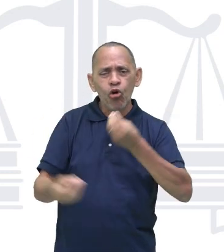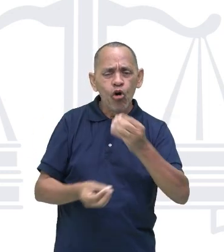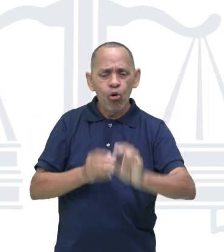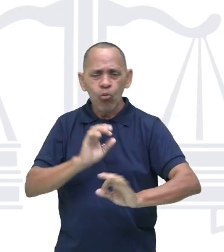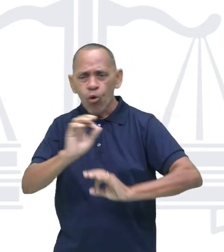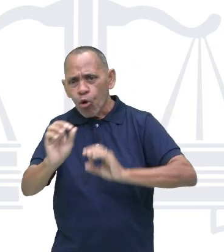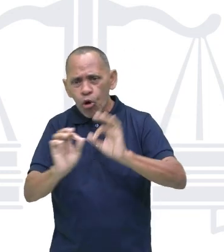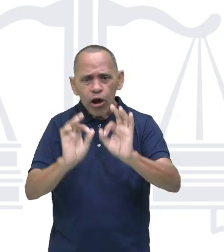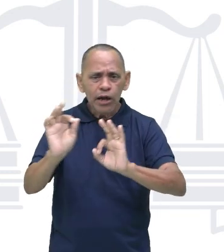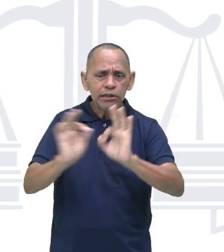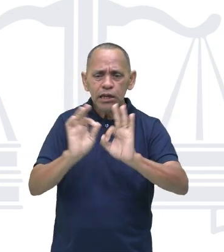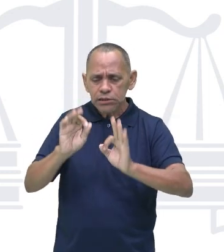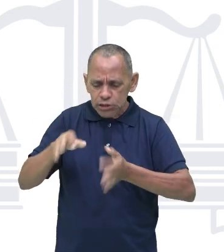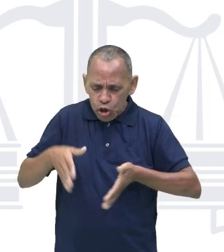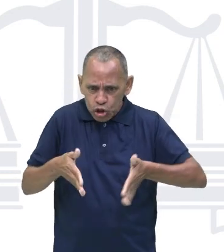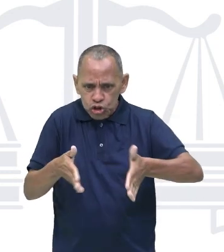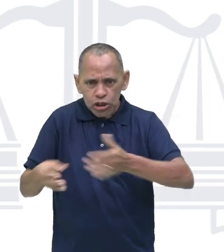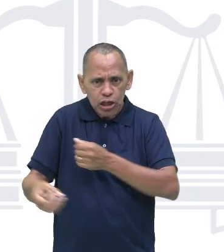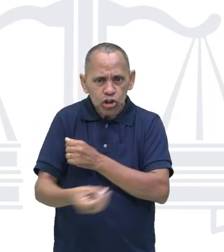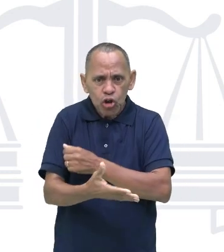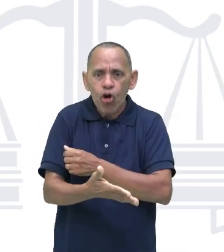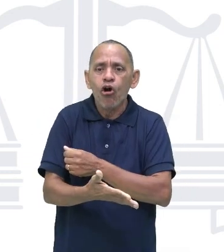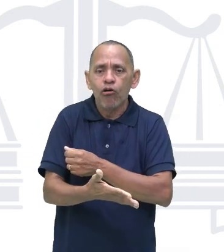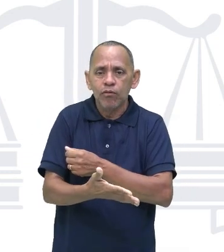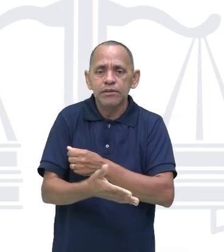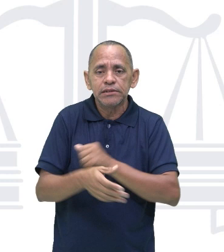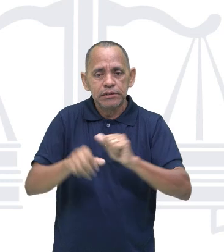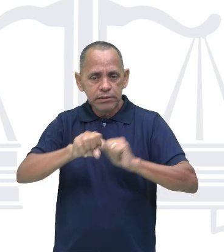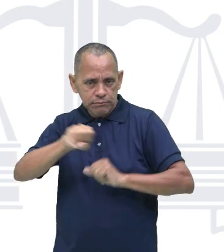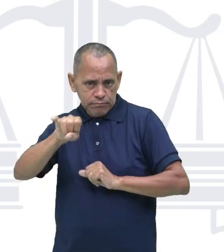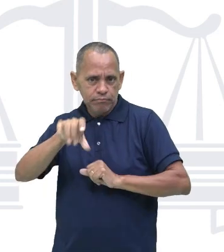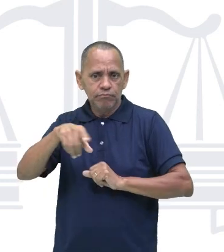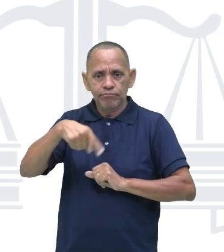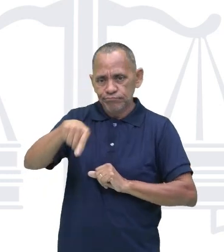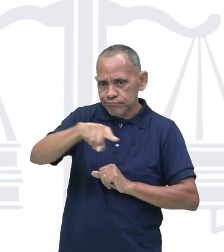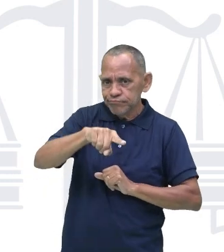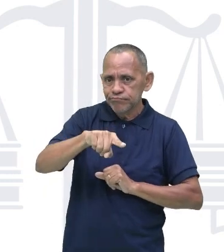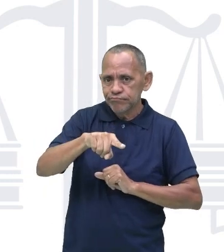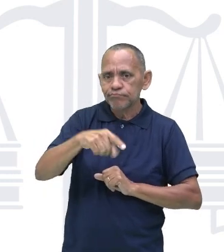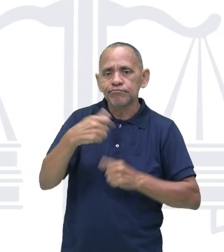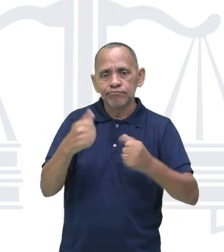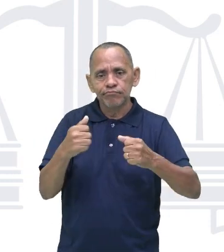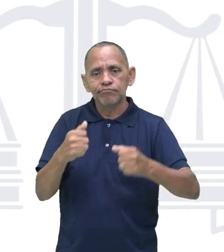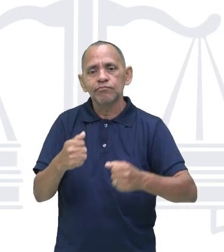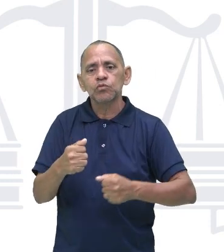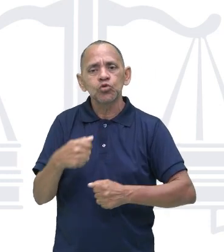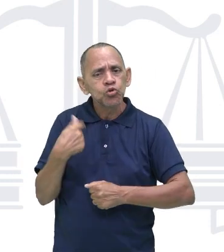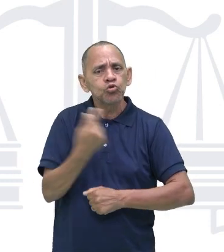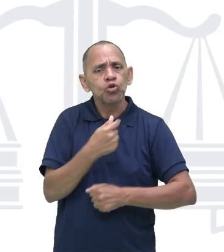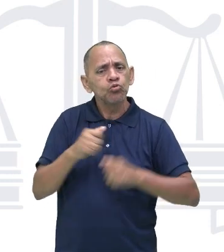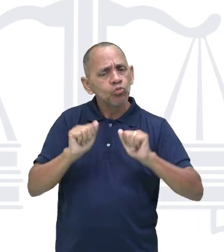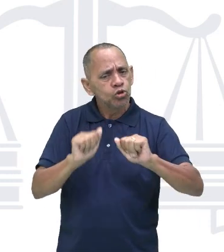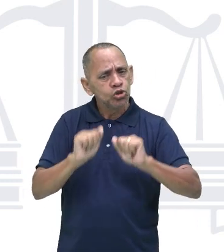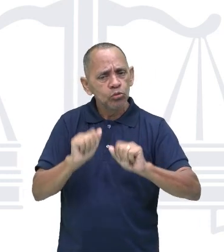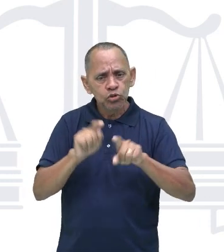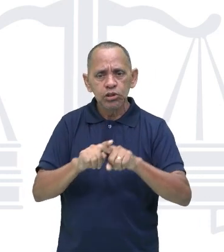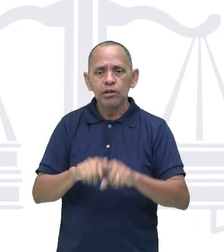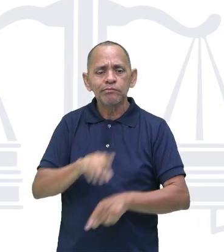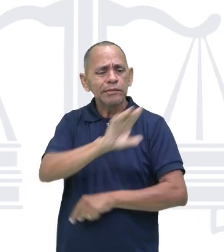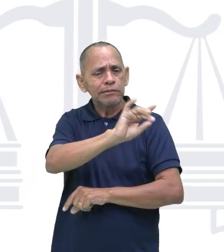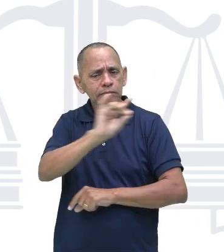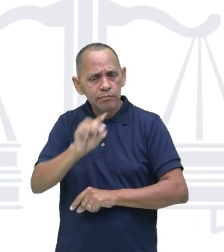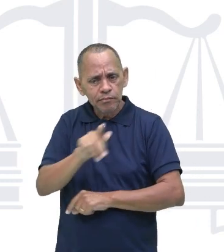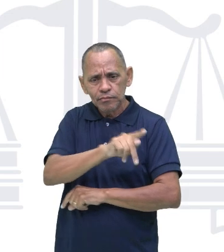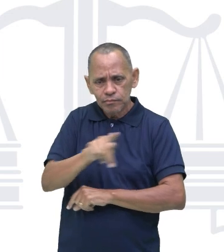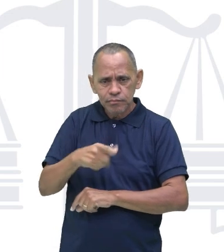estradas, né? Nesse caminho, se houver necessidade, que nós possamos construir novas estradas, né? Que cada professor tenha o